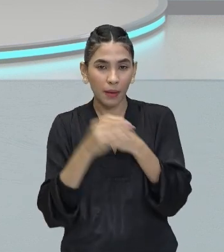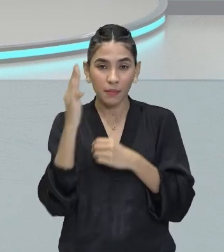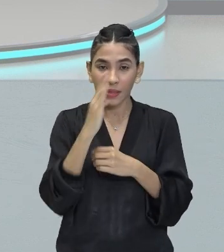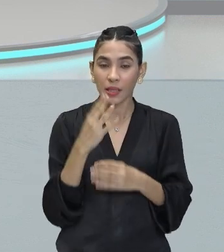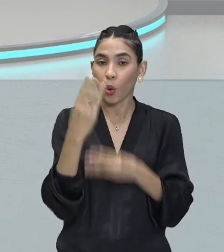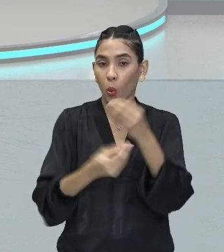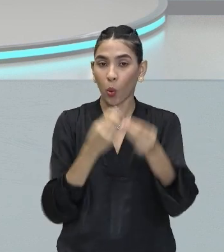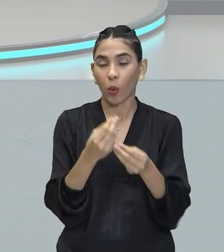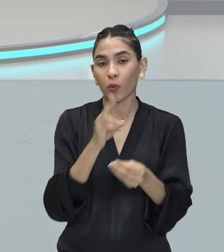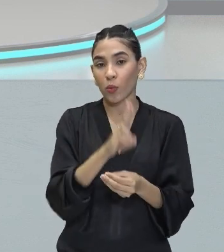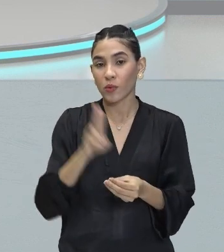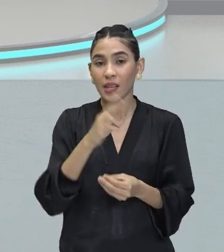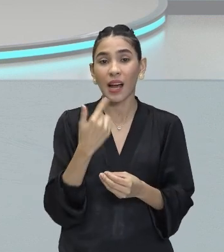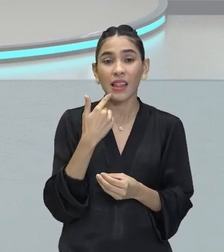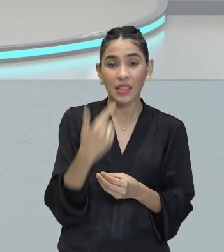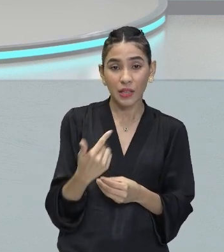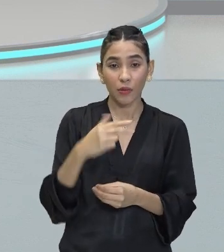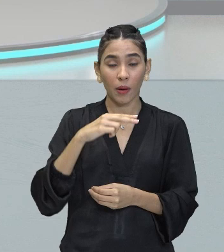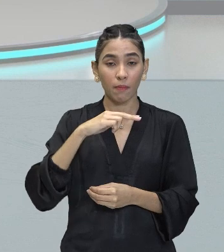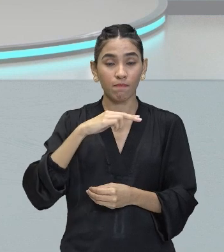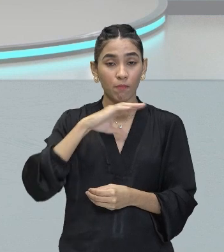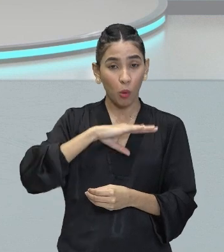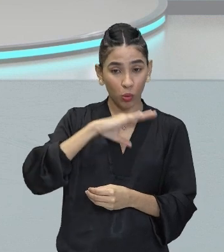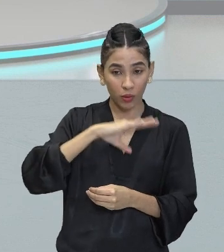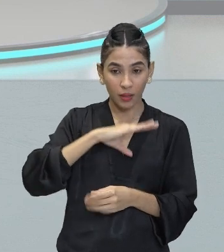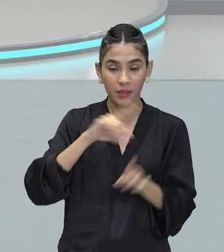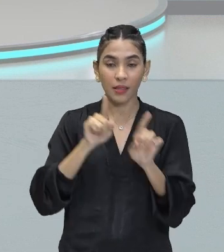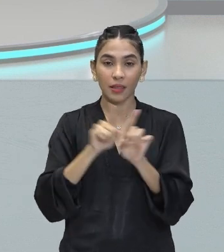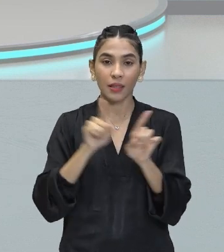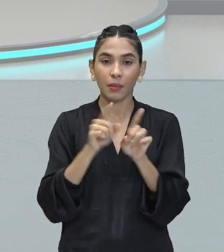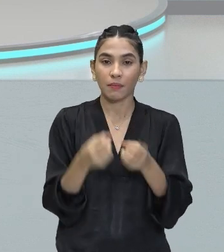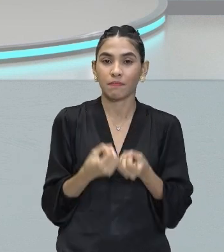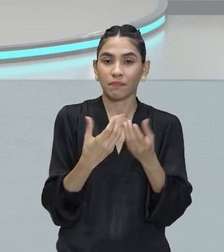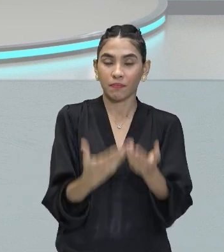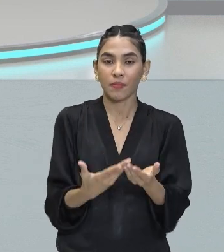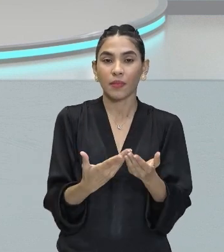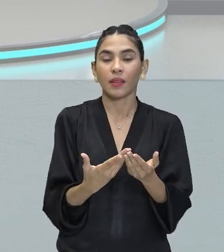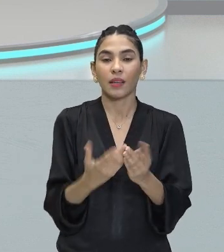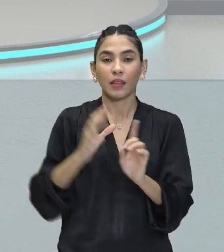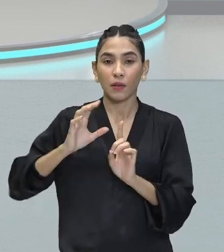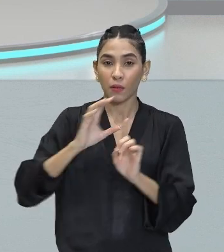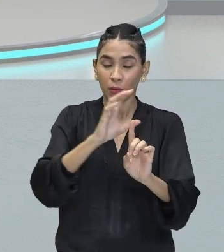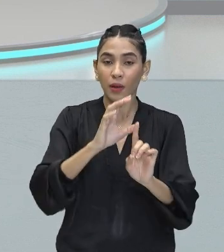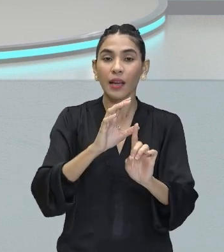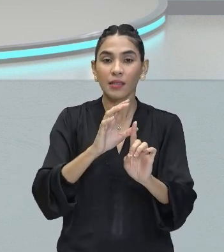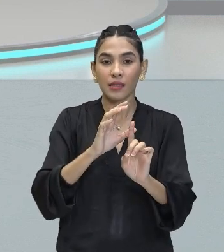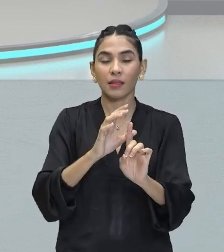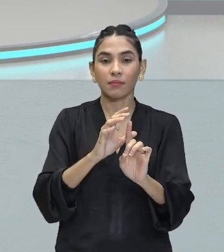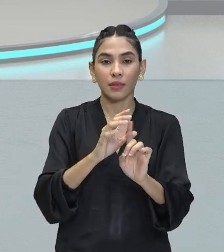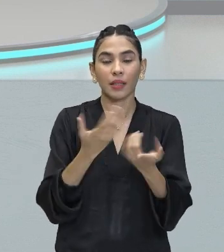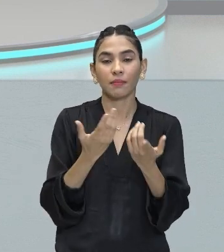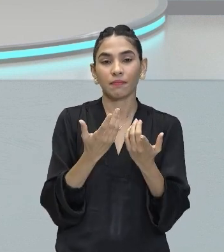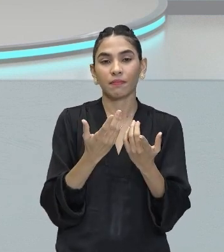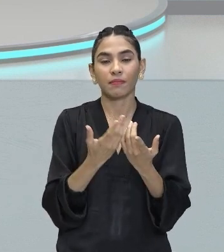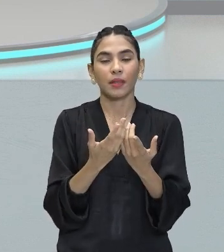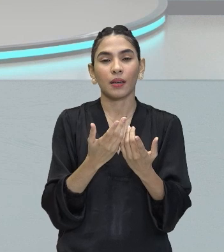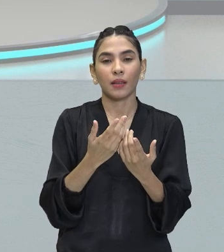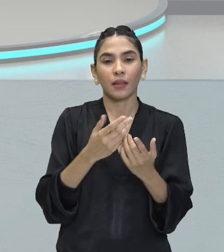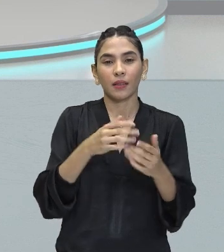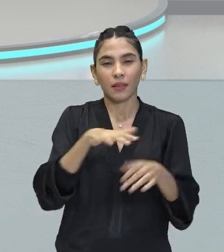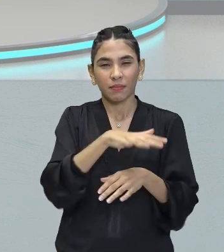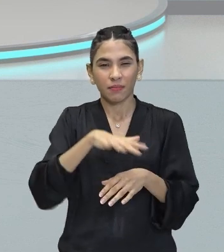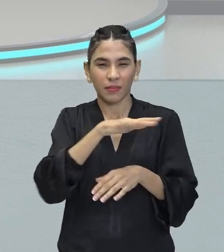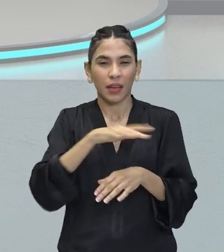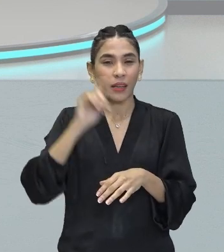o português, além, de, claro, das contribuições das matrizes africanas e indígenas para essa língua portuguesa que é